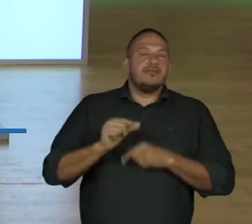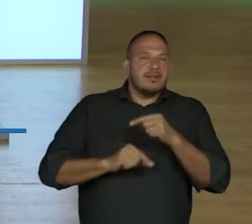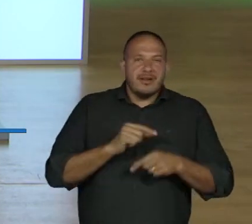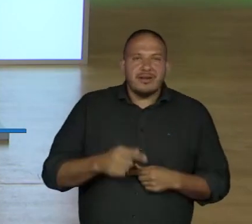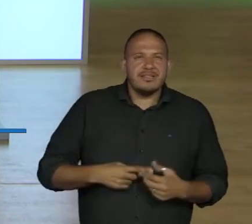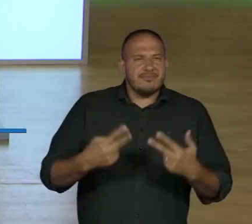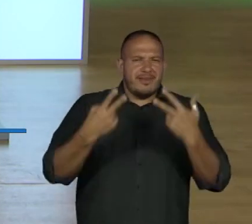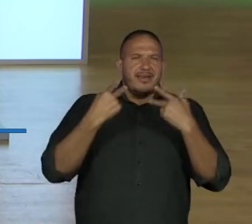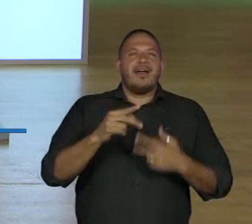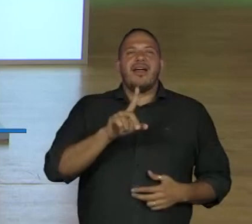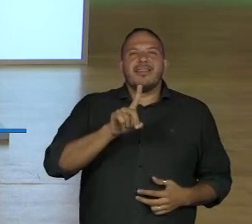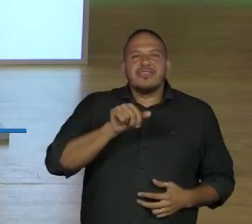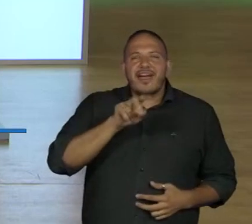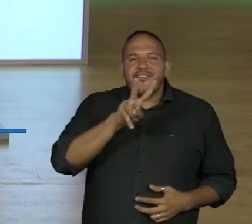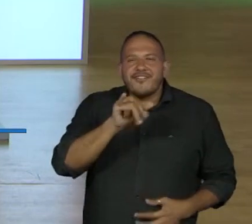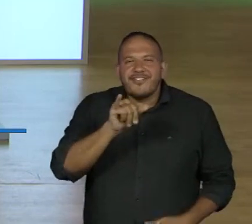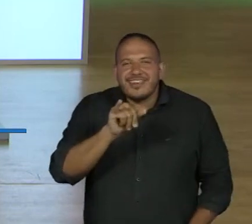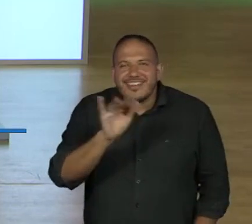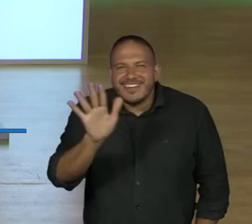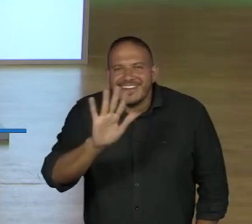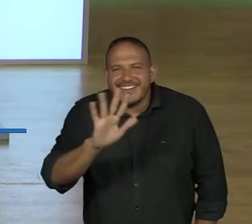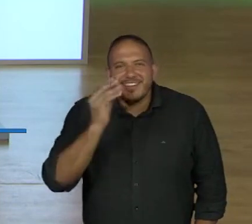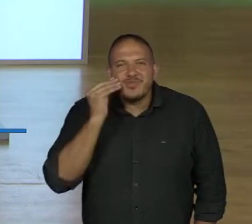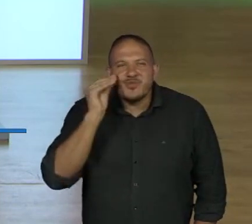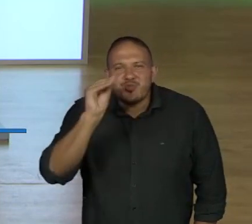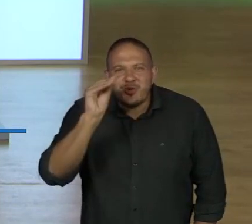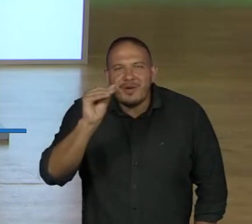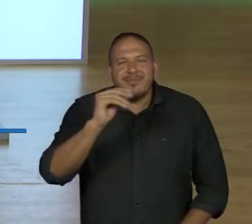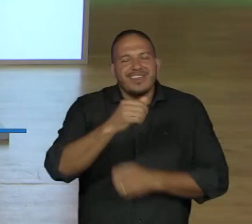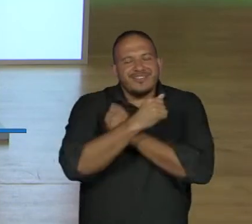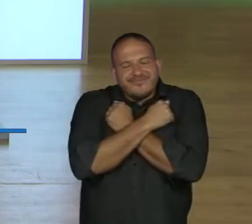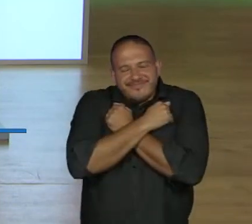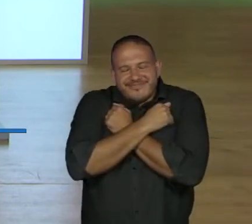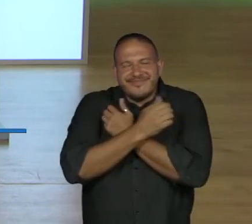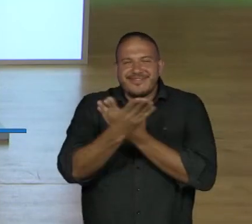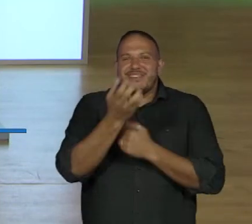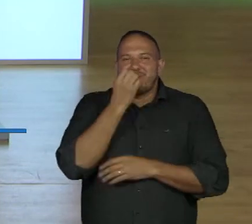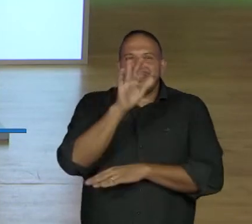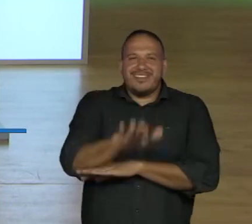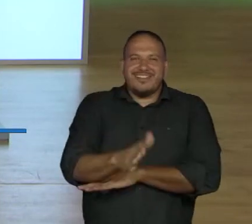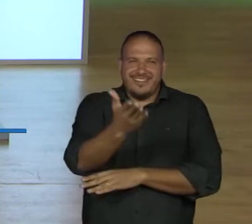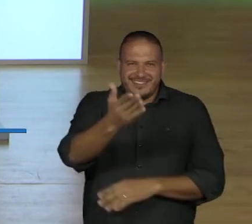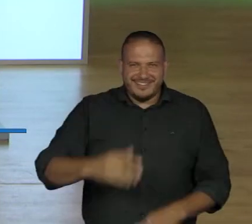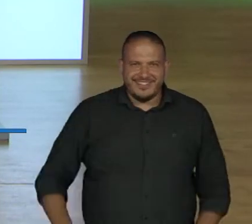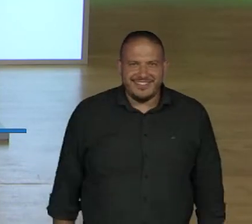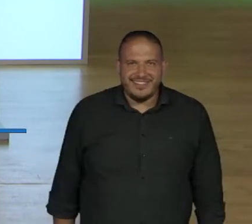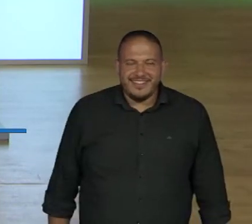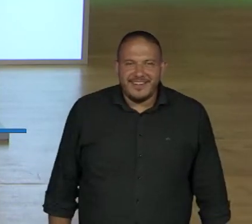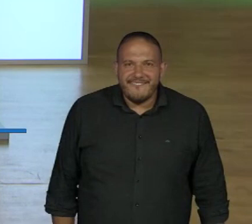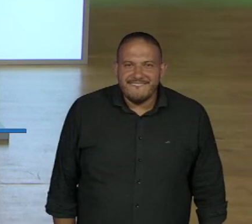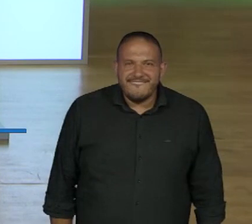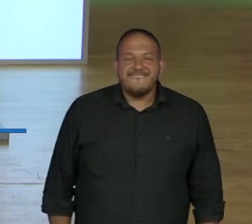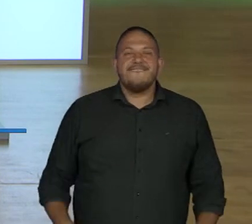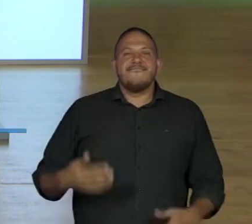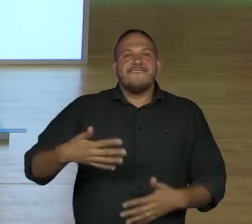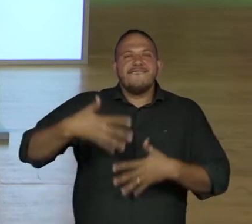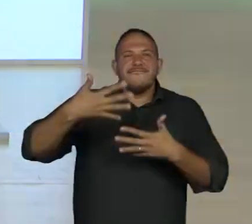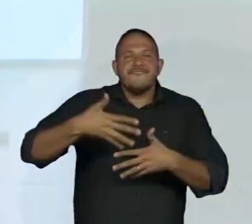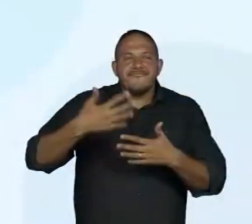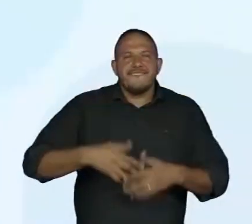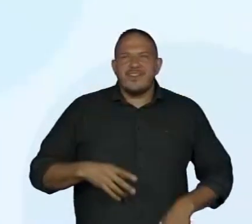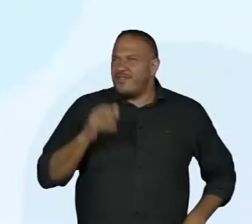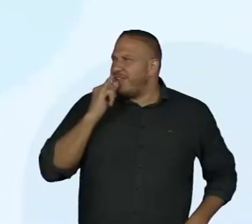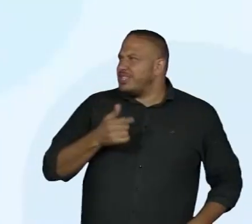Beijo, Davi. Uma boa tarde, linda tarde para você, Davi. Olha só, vamos lá. E aí, turminha, pelo título. Vamos ler de